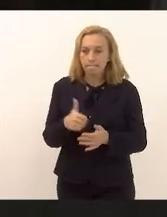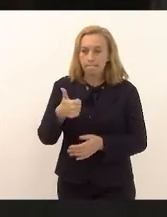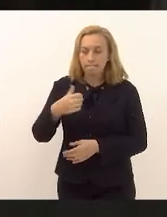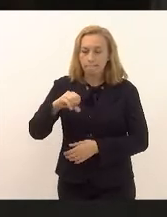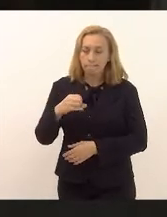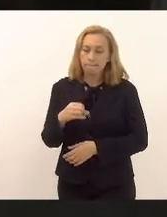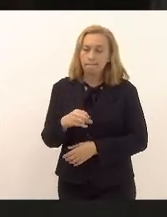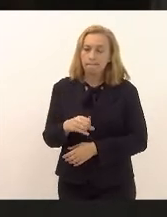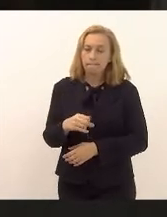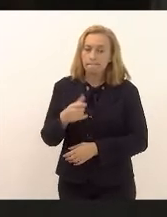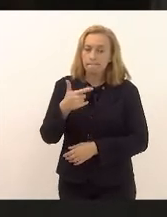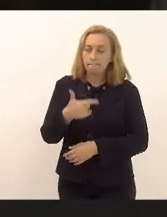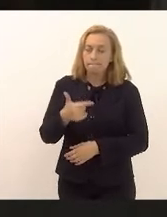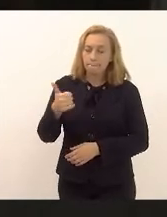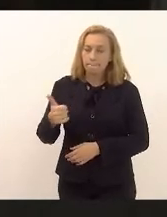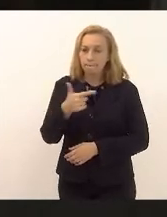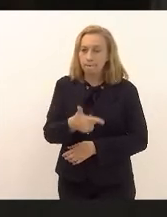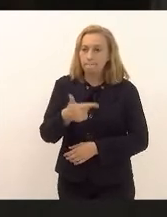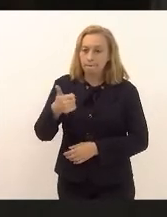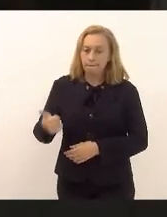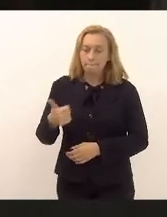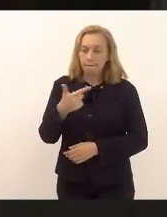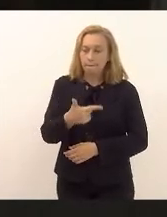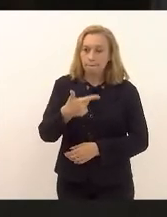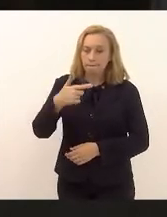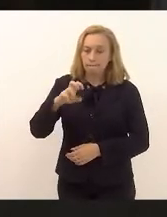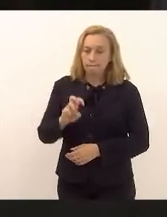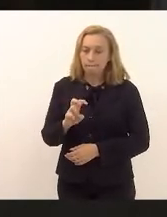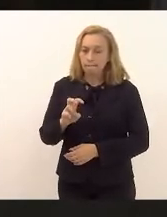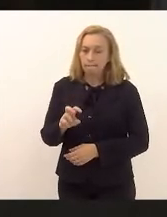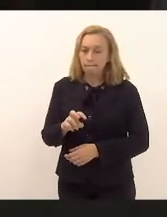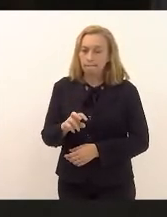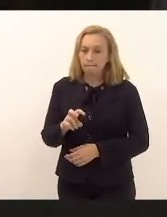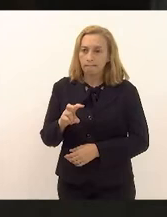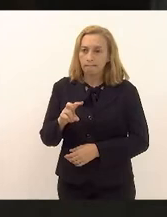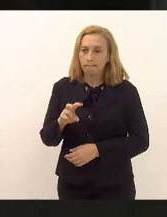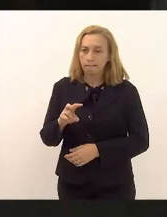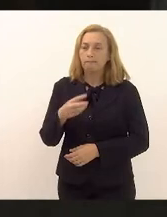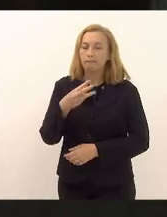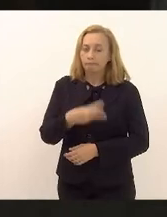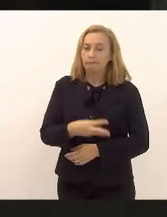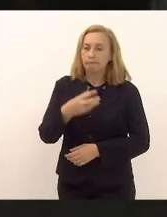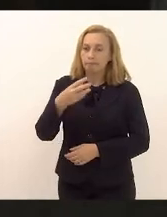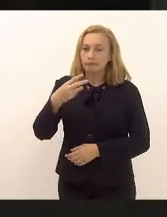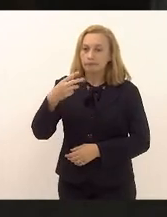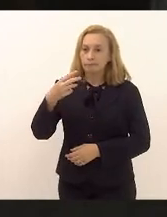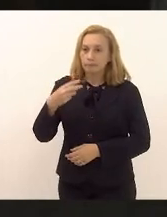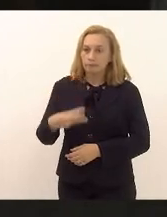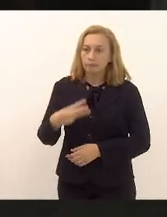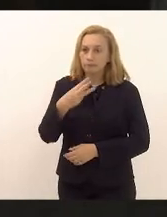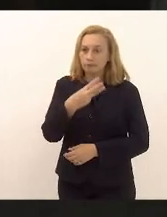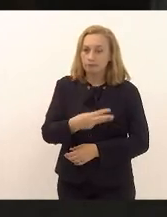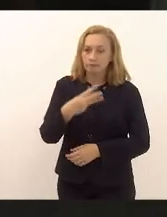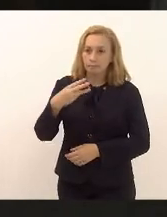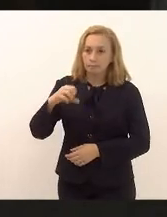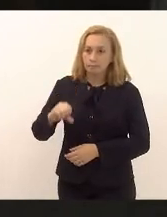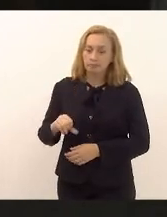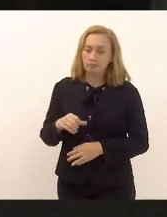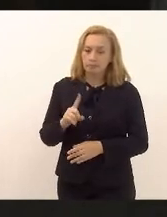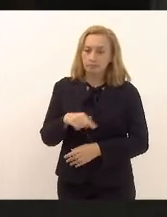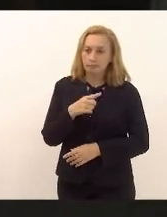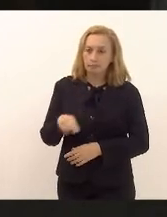19, 21, 22, de 25 a 30 e 33 a 39.